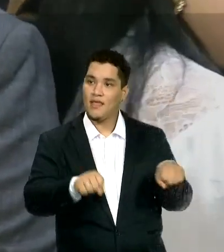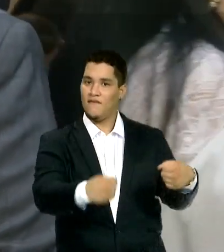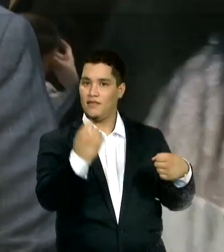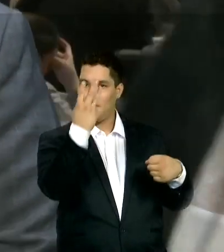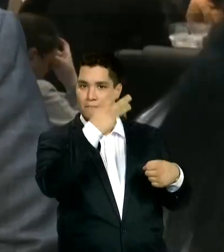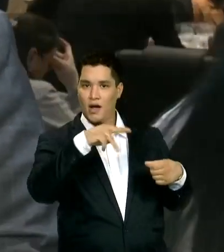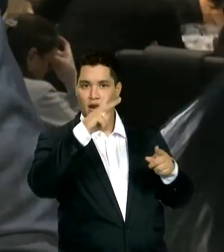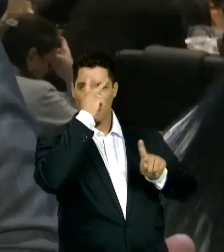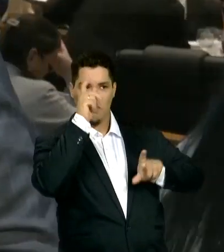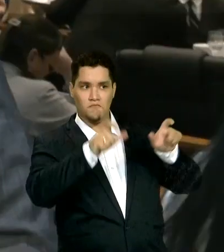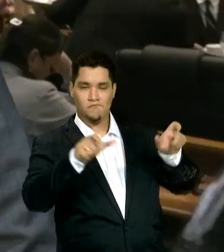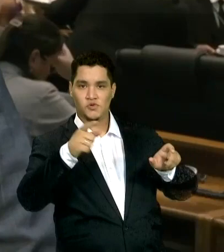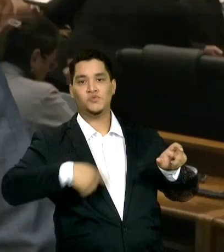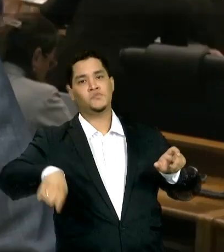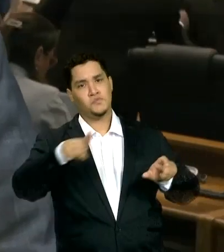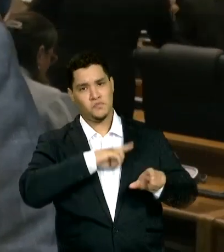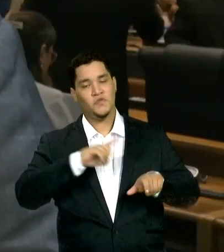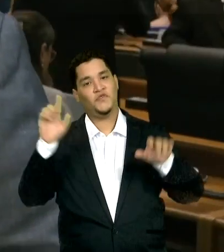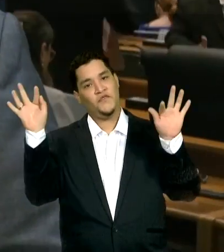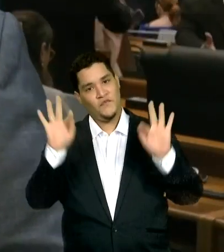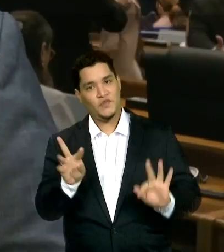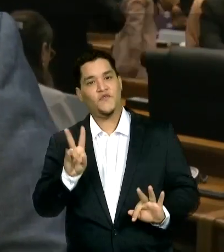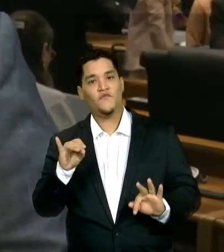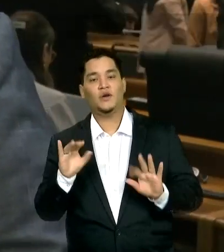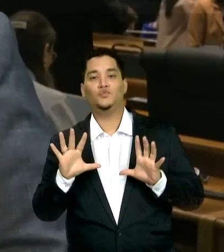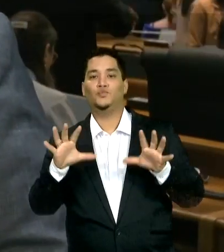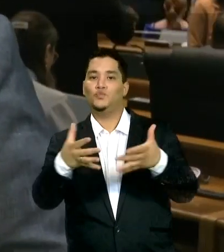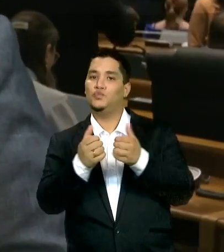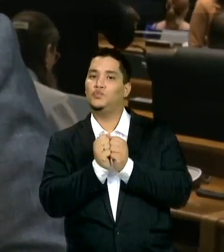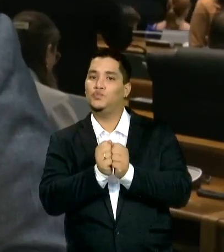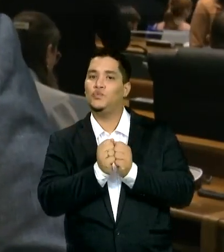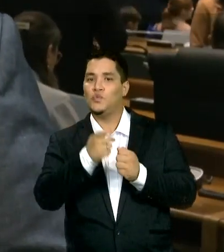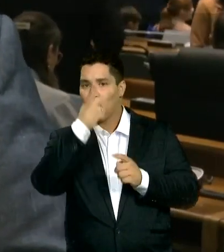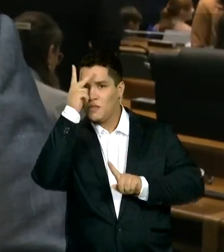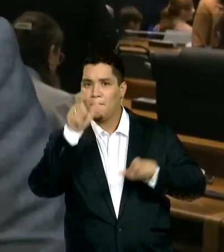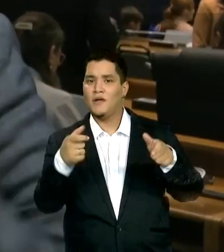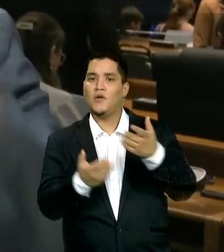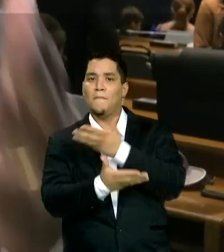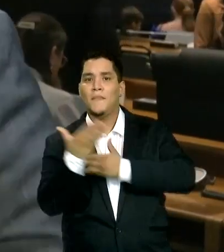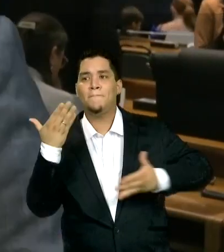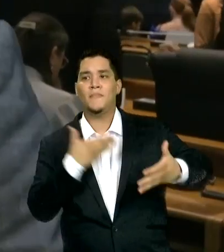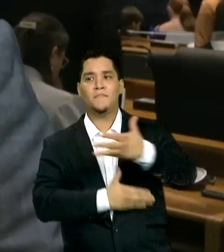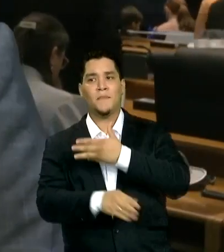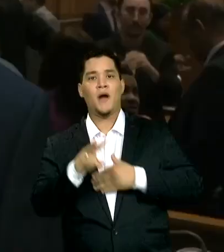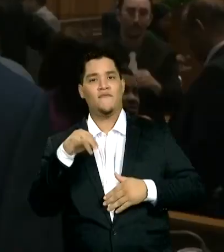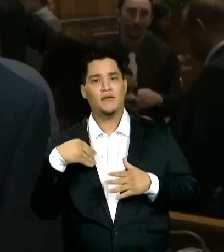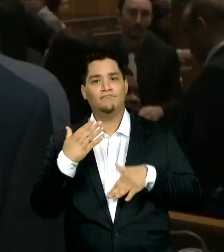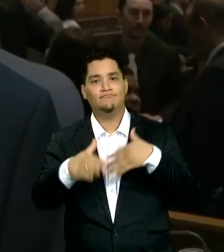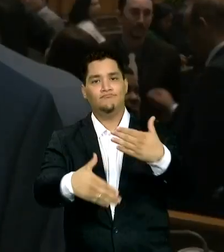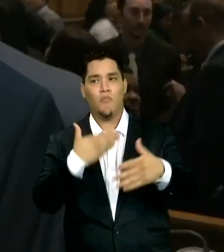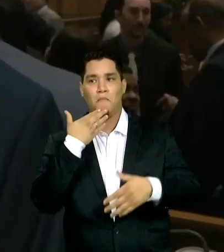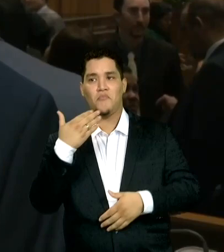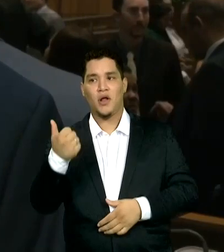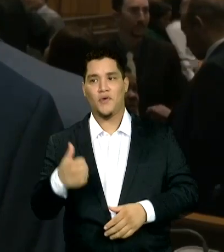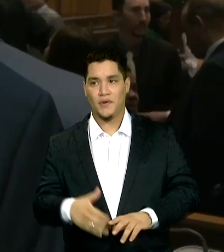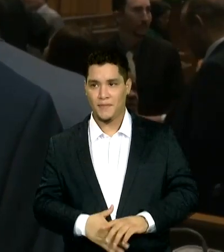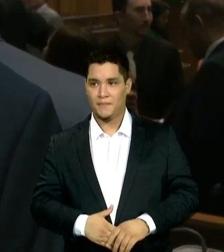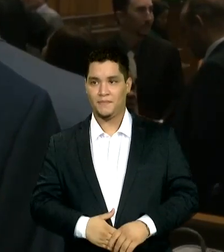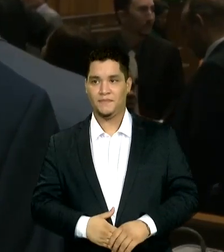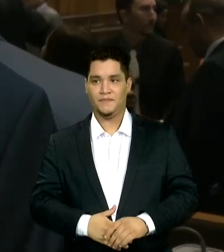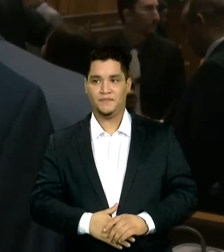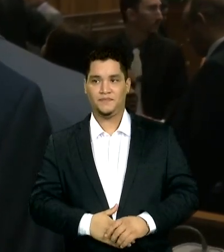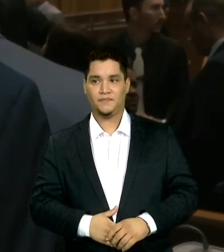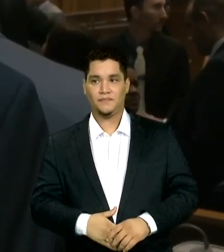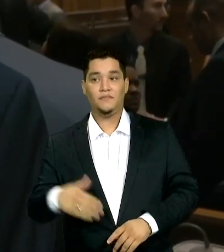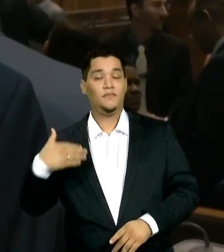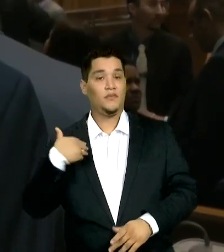e tenho certeza que a gente vai, juntamente com os nossos pares, fazer com que o trabalho continue forte e firme em prol do povo do Maranhão. Primeiro dizer que fico muito agradecido